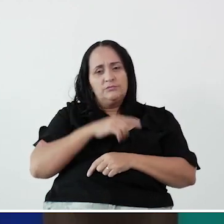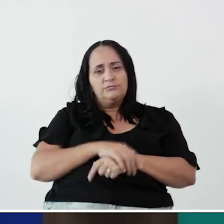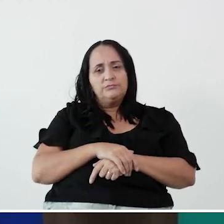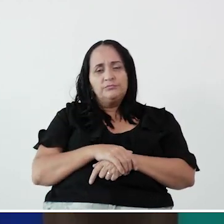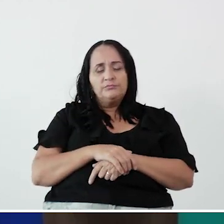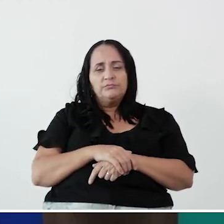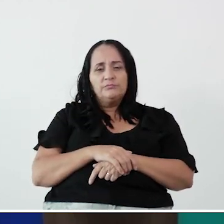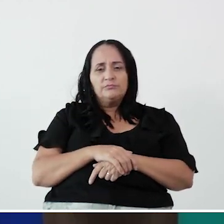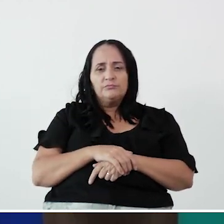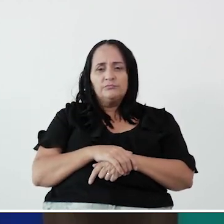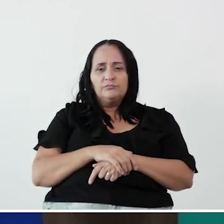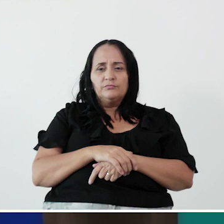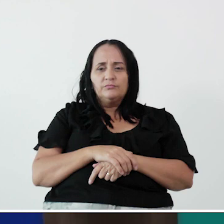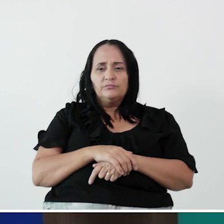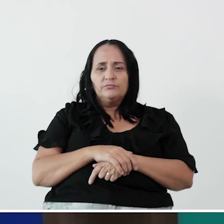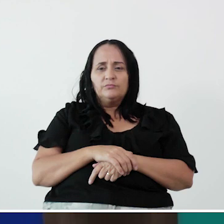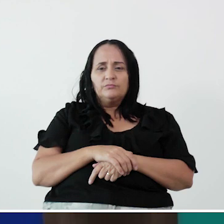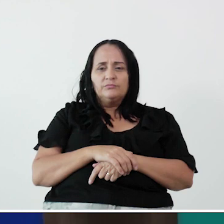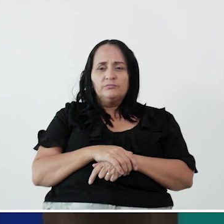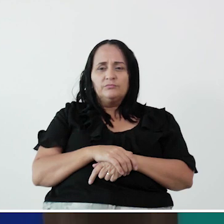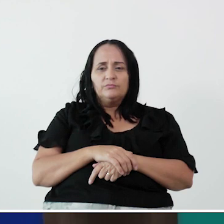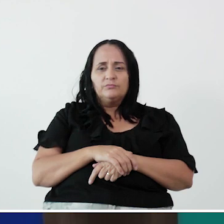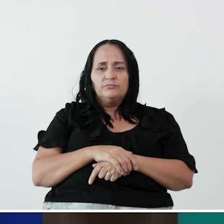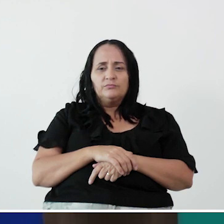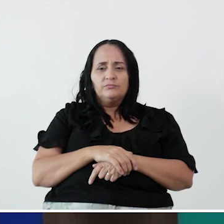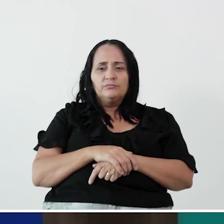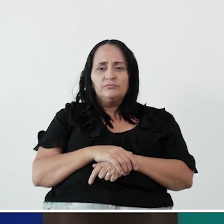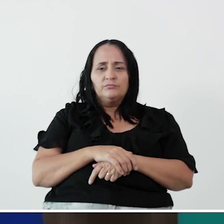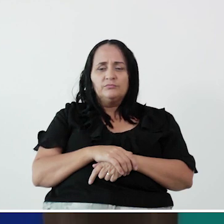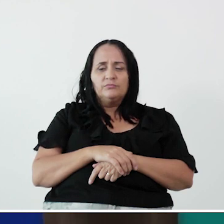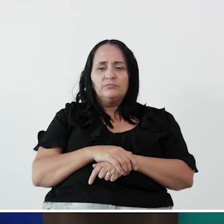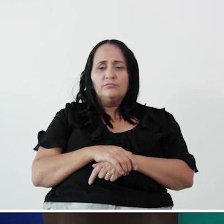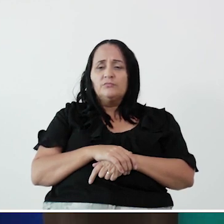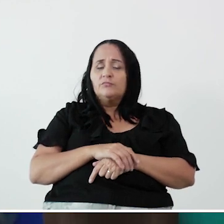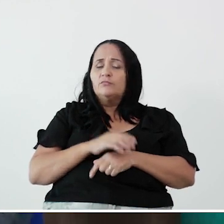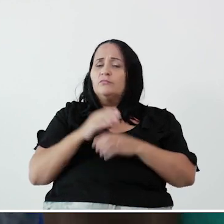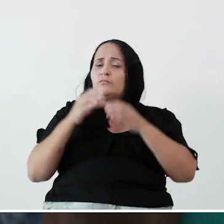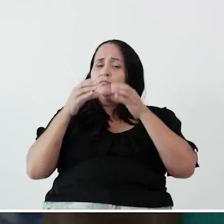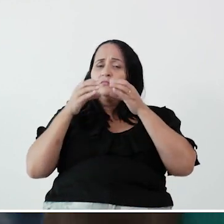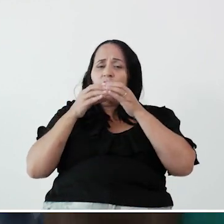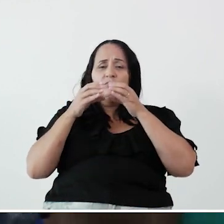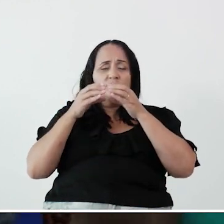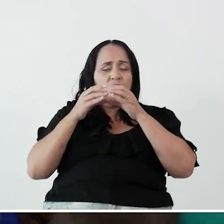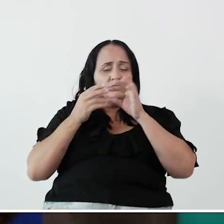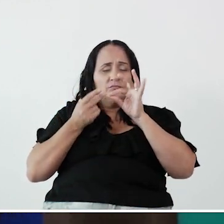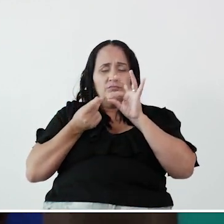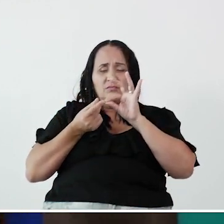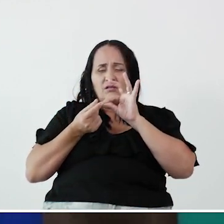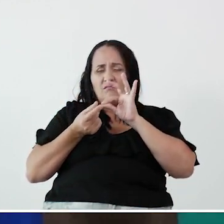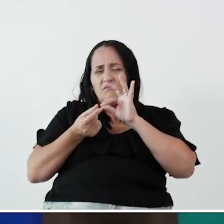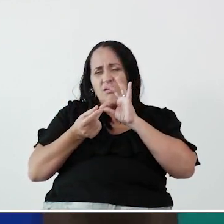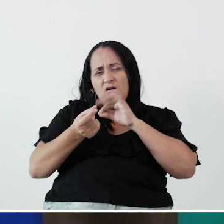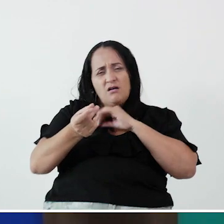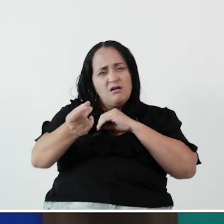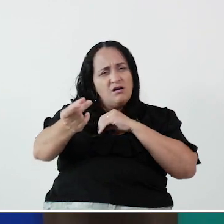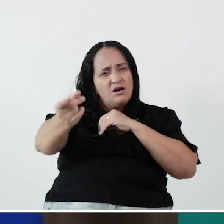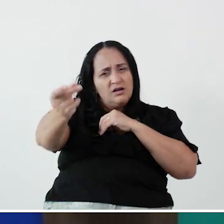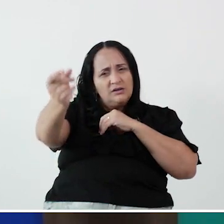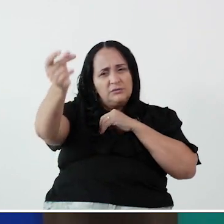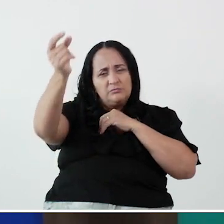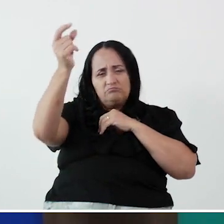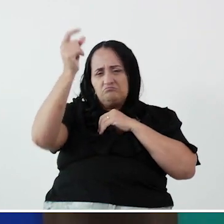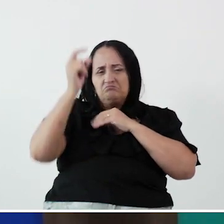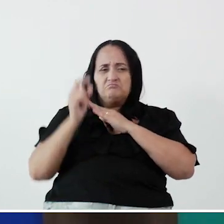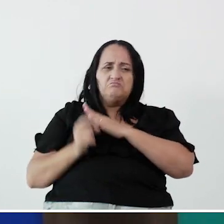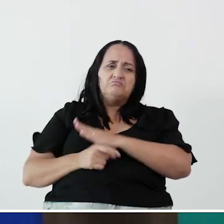negativos. Lembre-se que trata-se de um conjunto infinito, então ele se estende